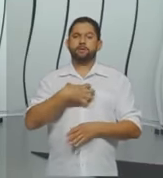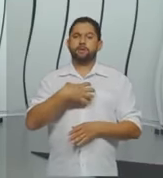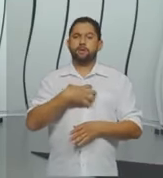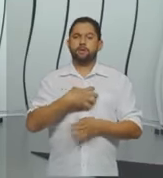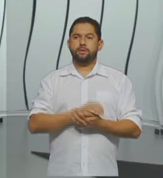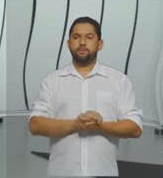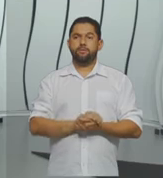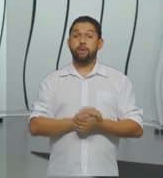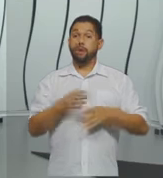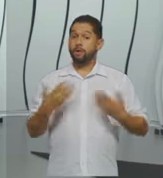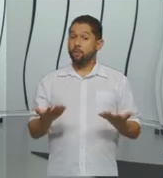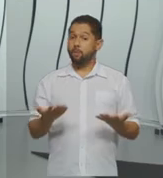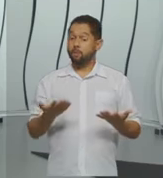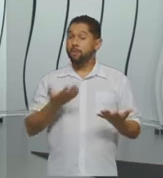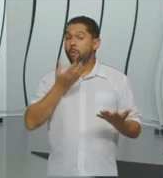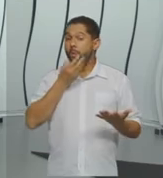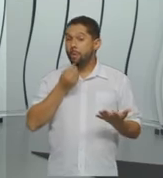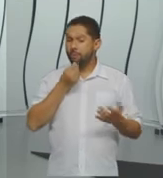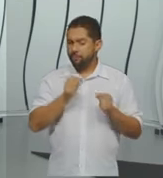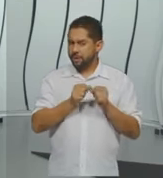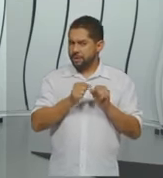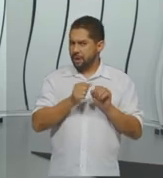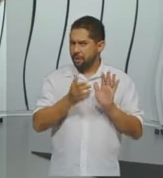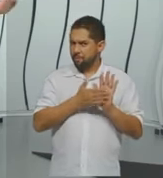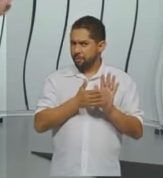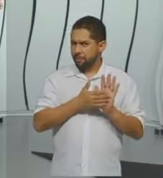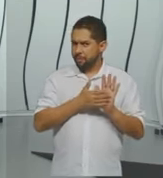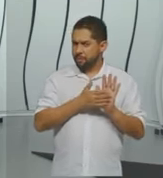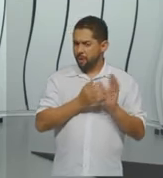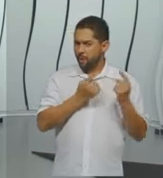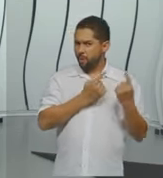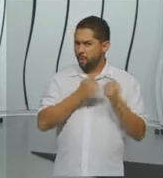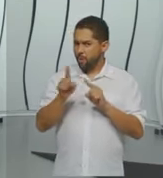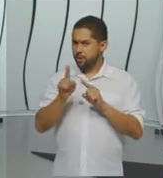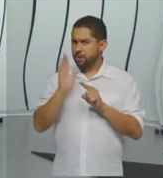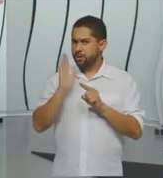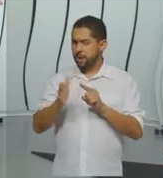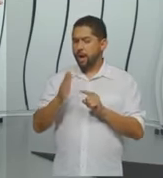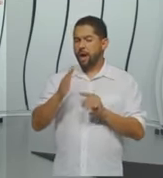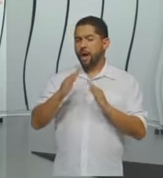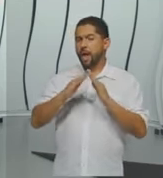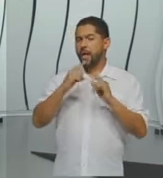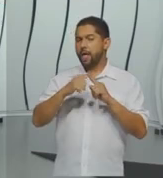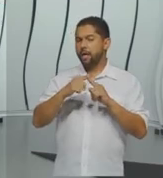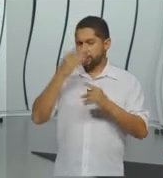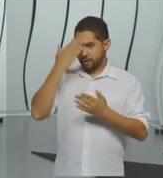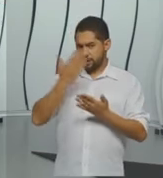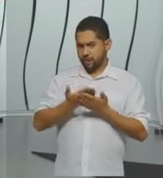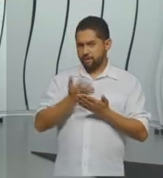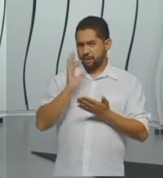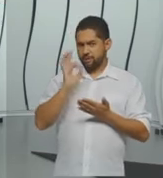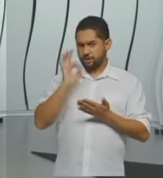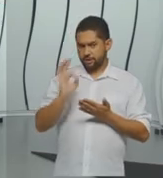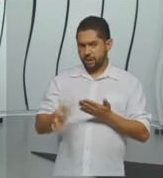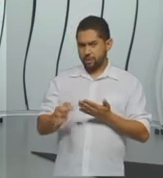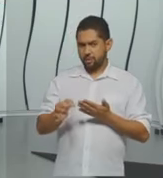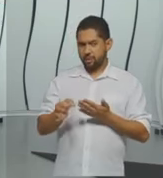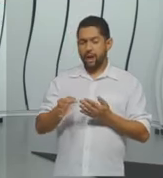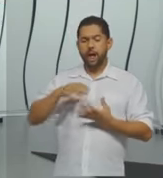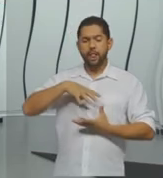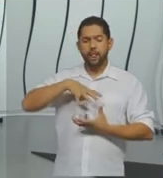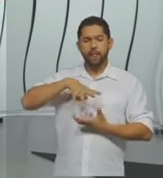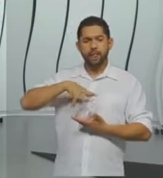uma obra propor algo que era contrário ao que a igreja acreditava como certo, que era a ideia da Terra ser o centro